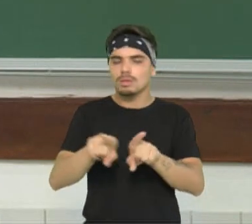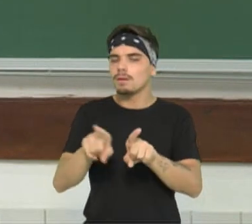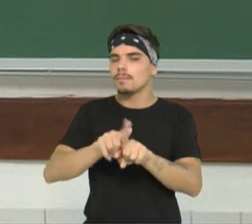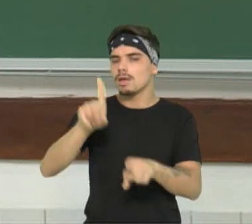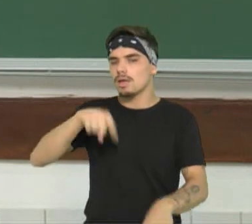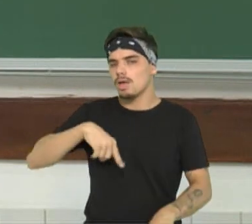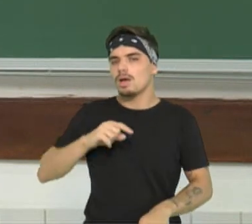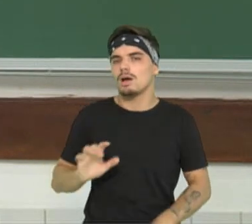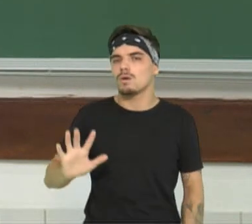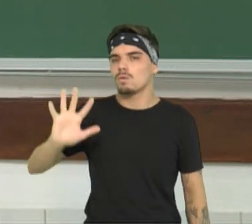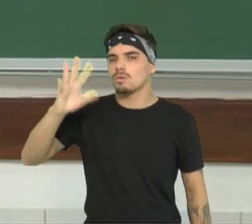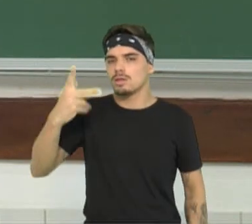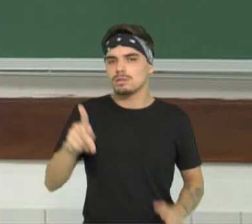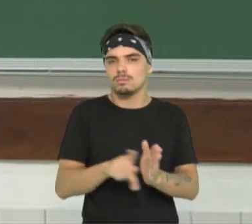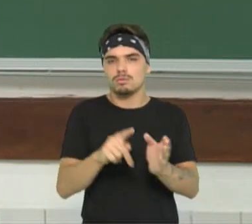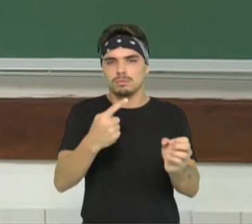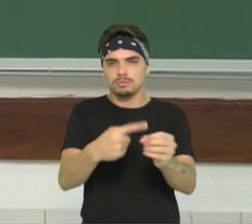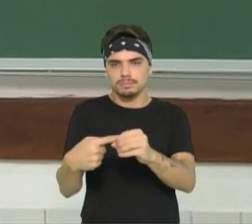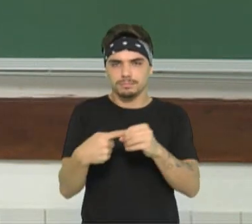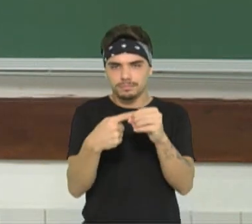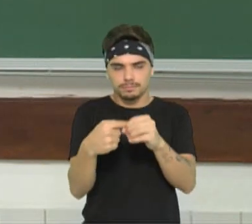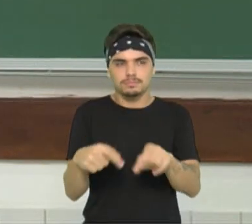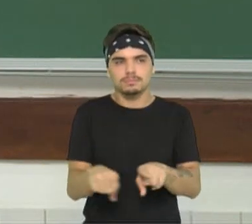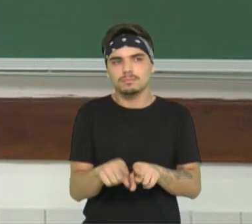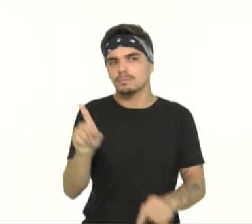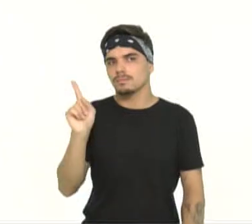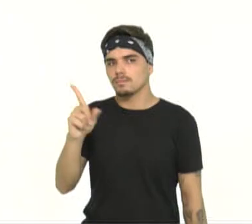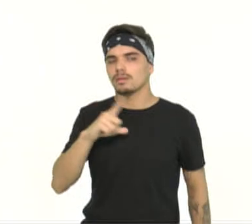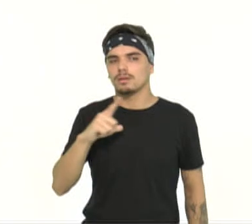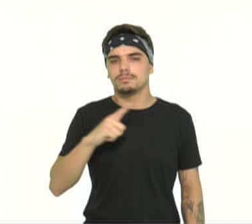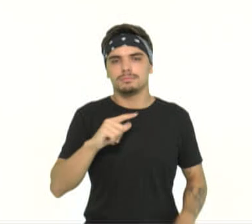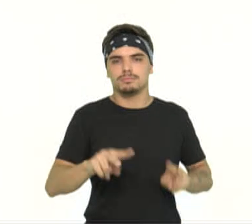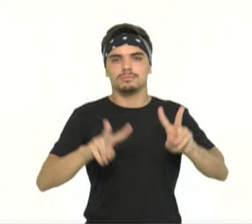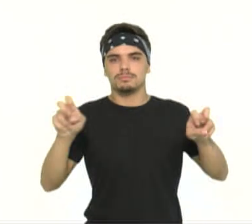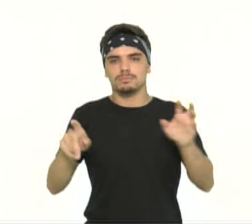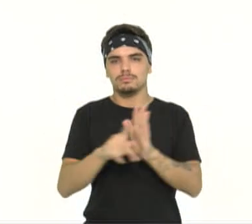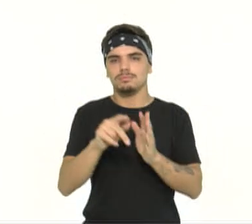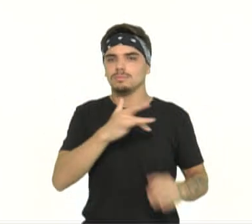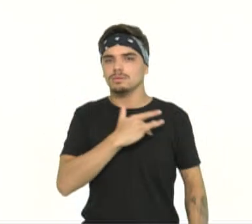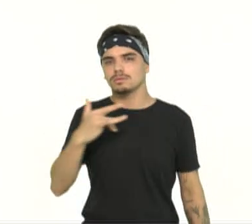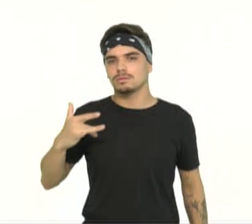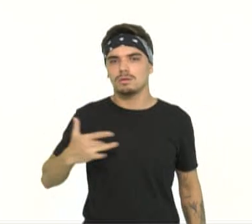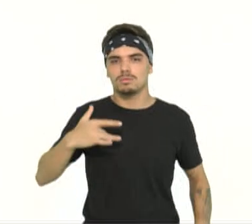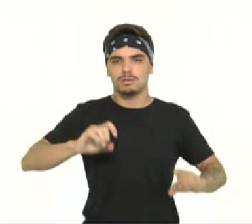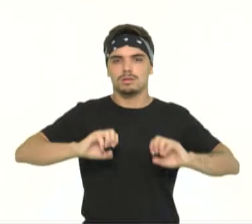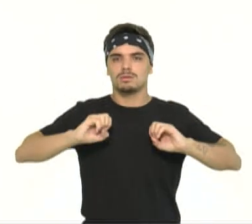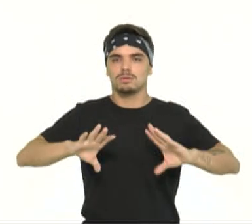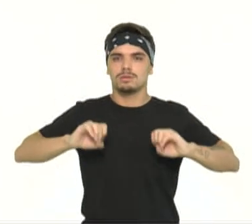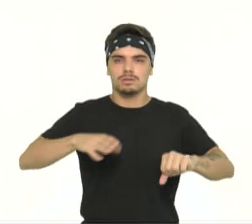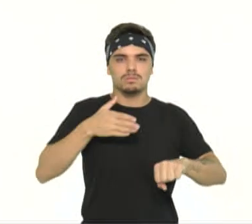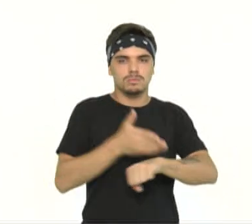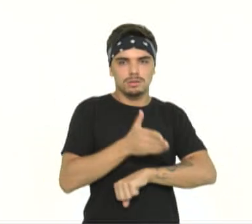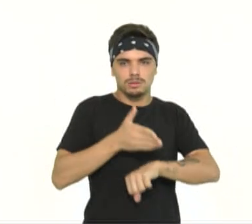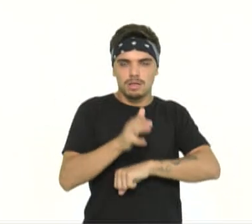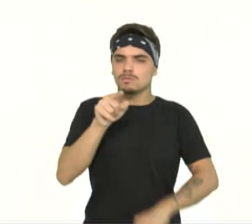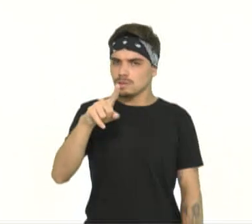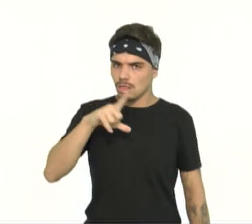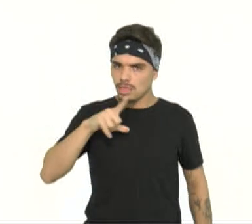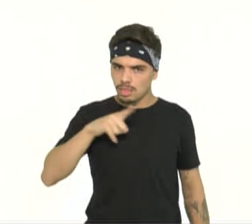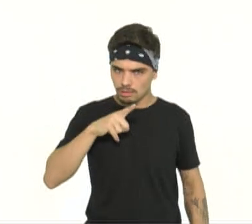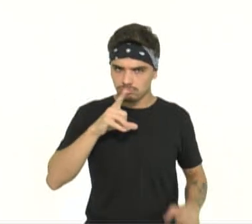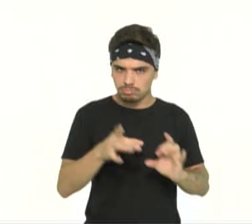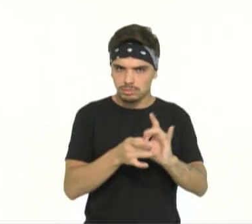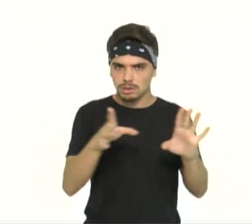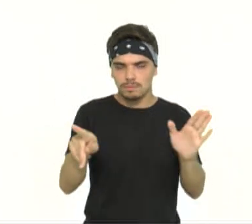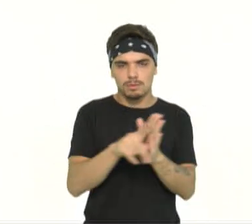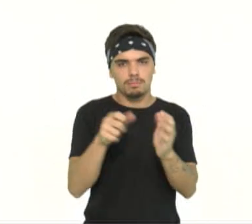muito recorrente no espaço urbano. Também temos acesso à saúde e educação. Você tem aí